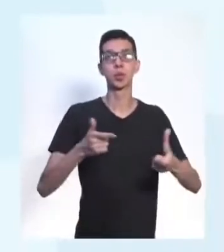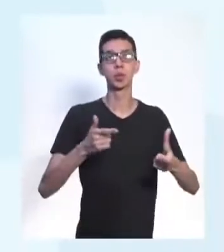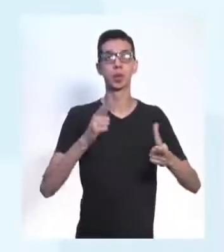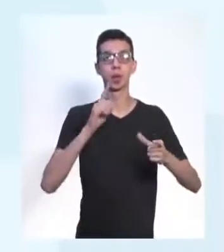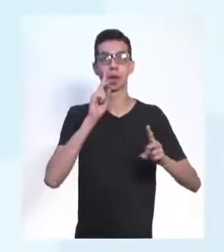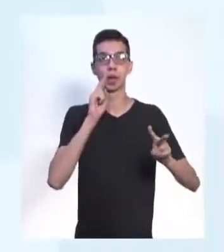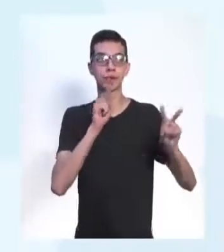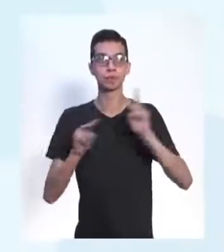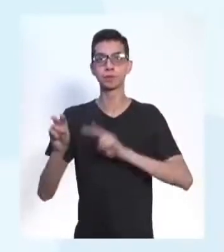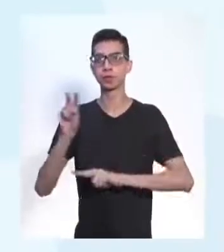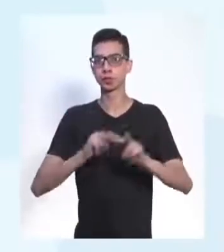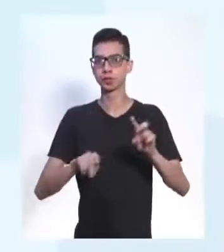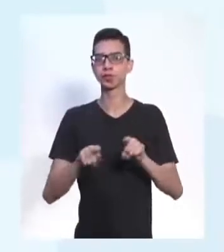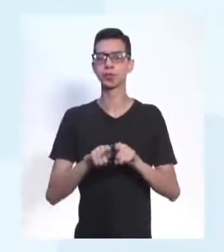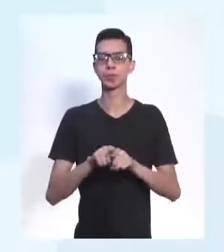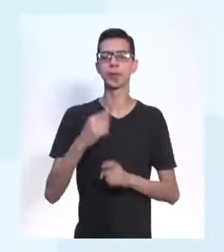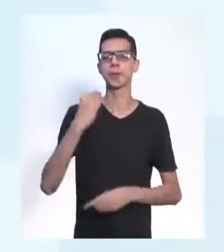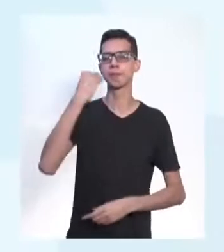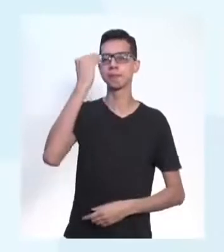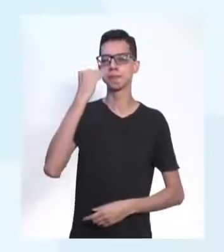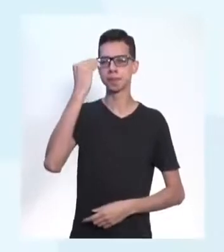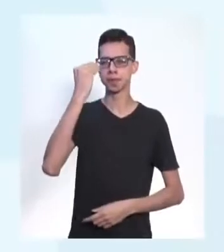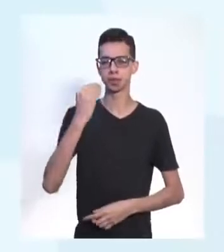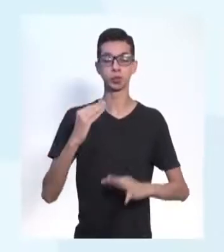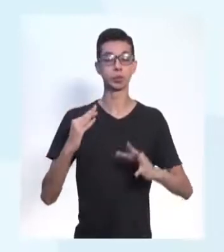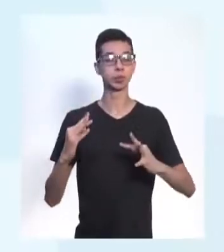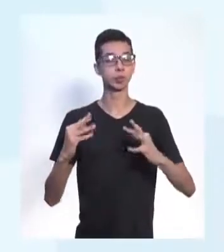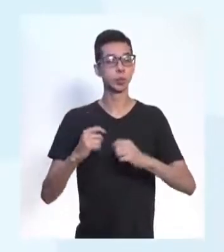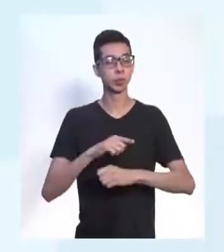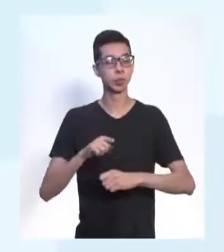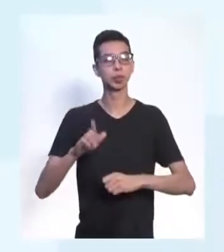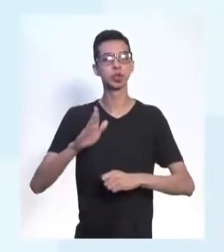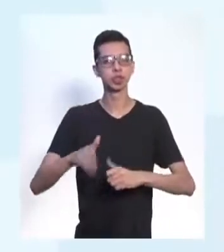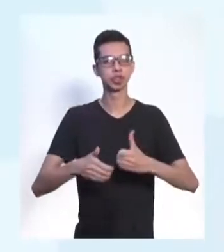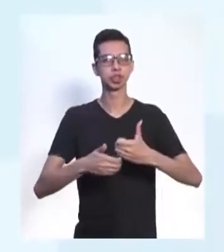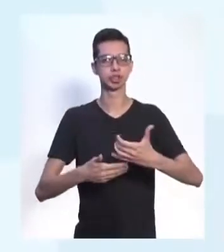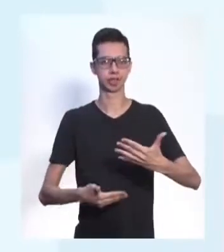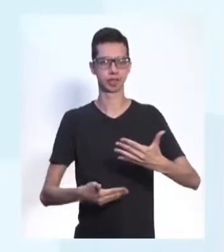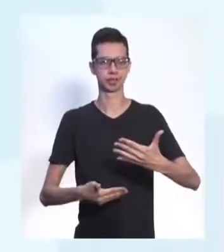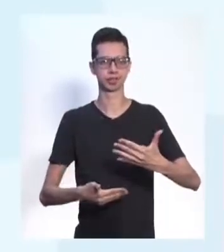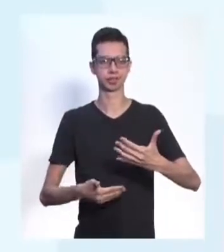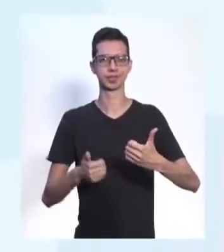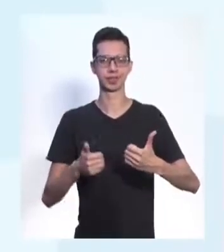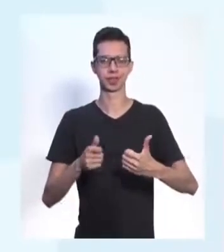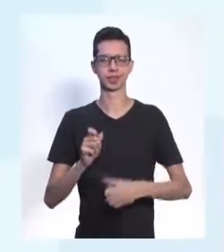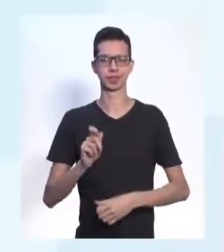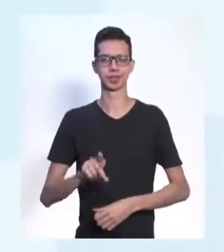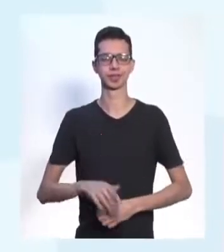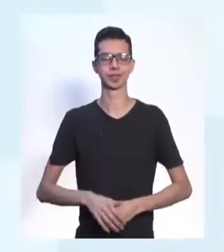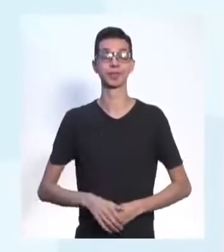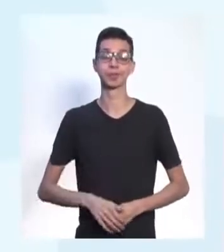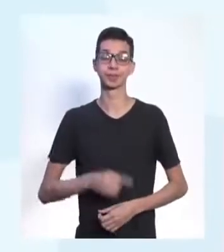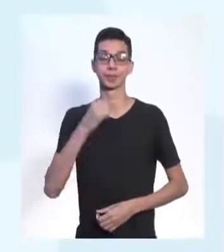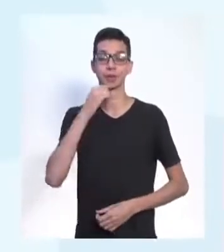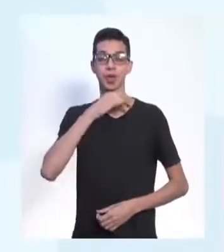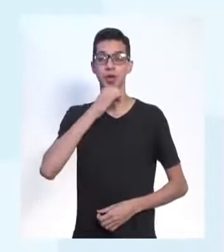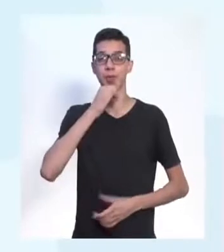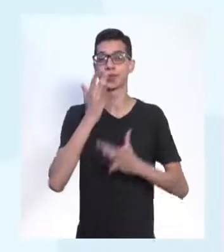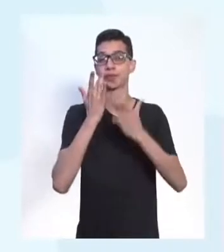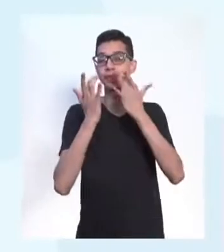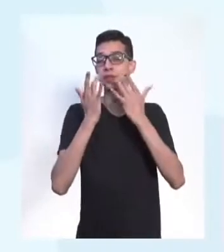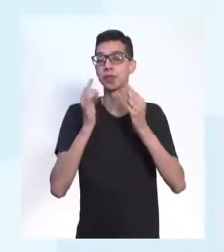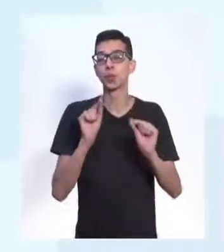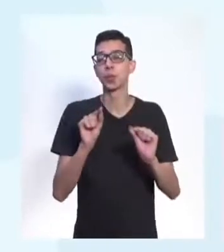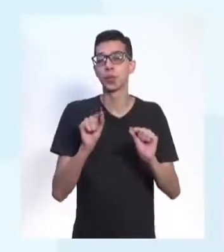visagismo, que serve para fazer tudo que vocês escreveram aí no chat, tá, turma? Lógico, uma peça teatral tem